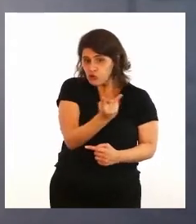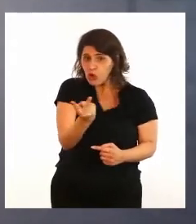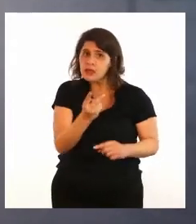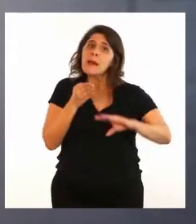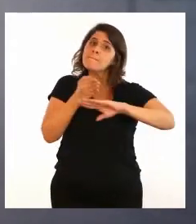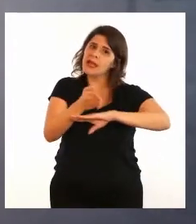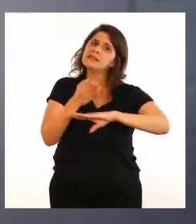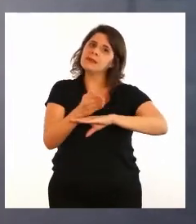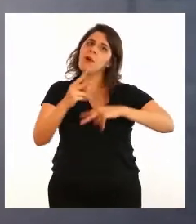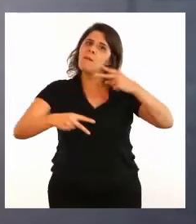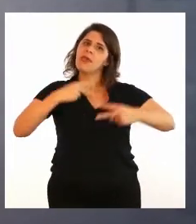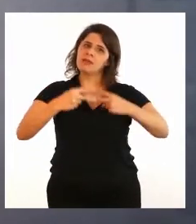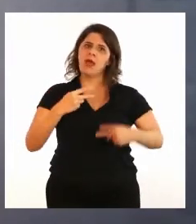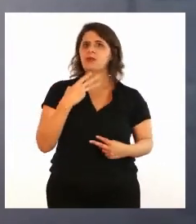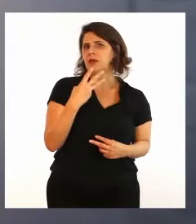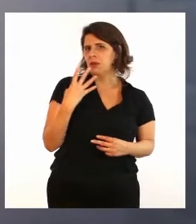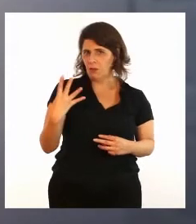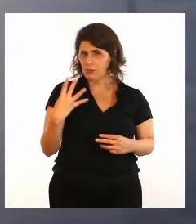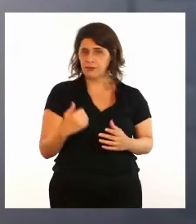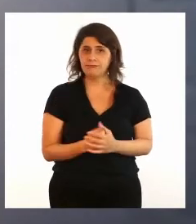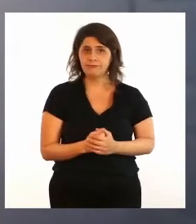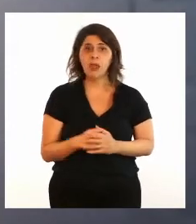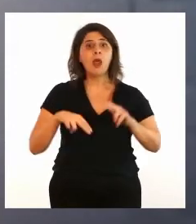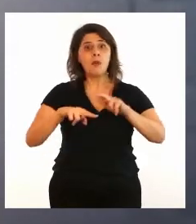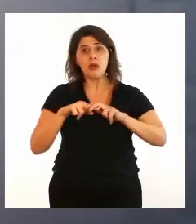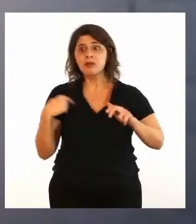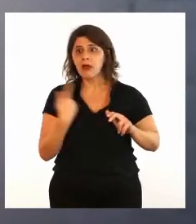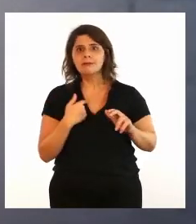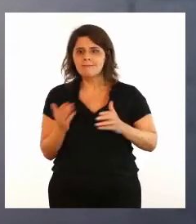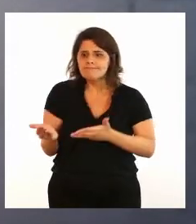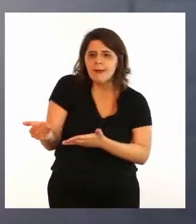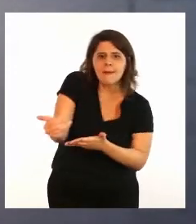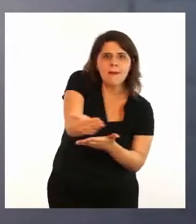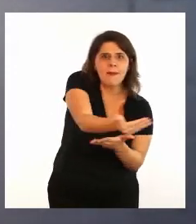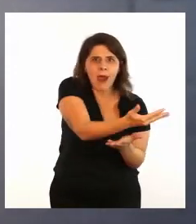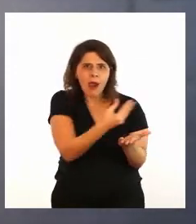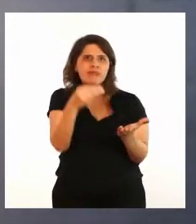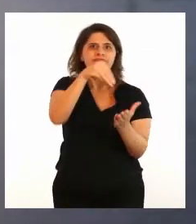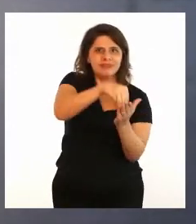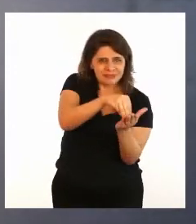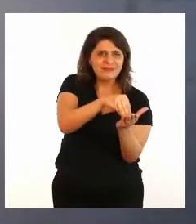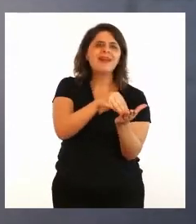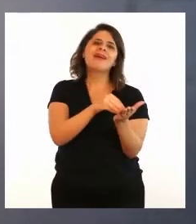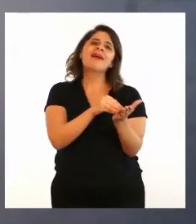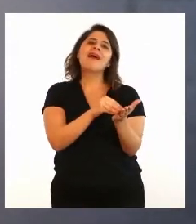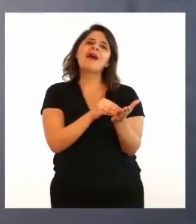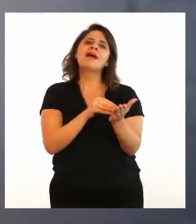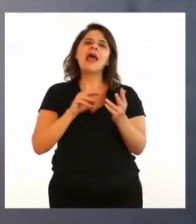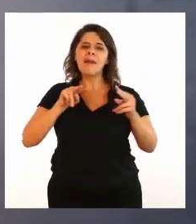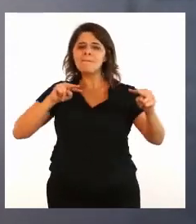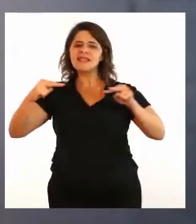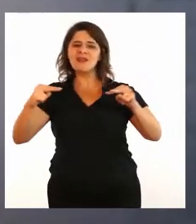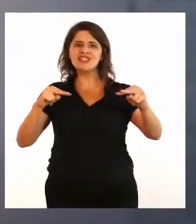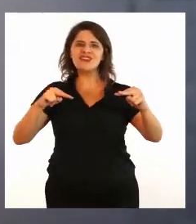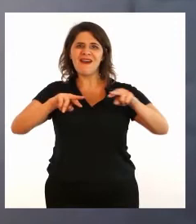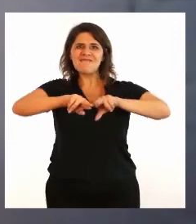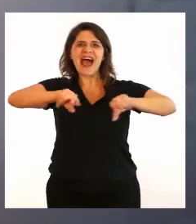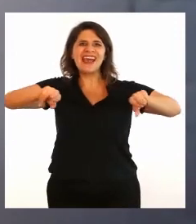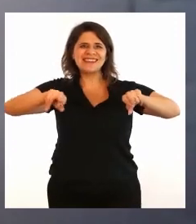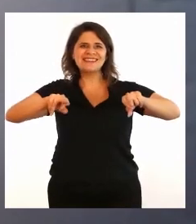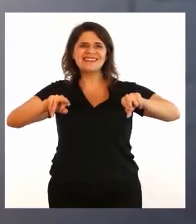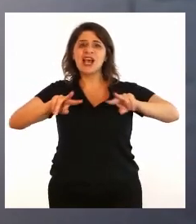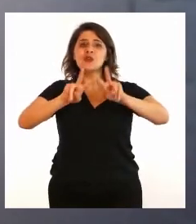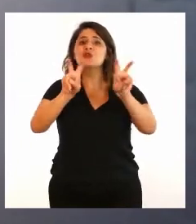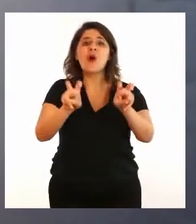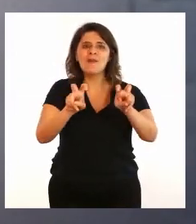formou esse conjunto de diversos reunidos em torno da pedra do Bendegó. Eu sei que sem ter a publicação